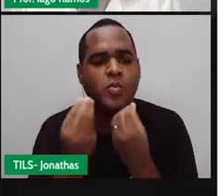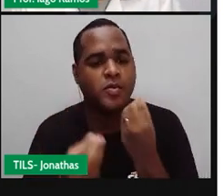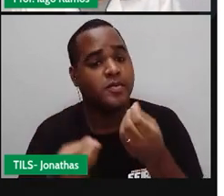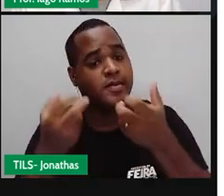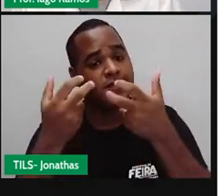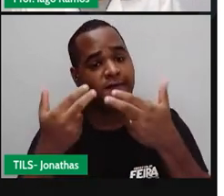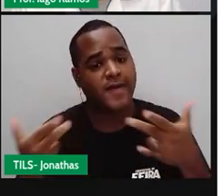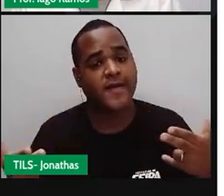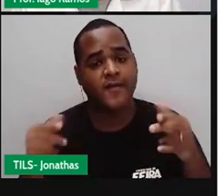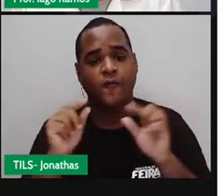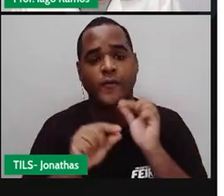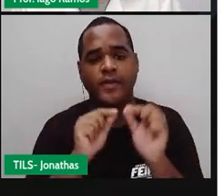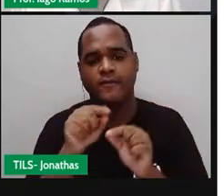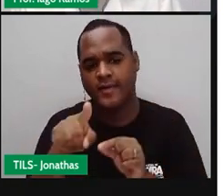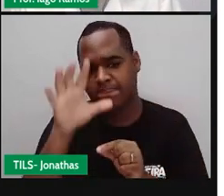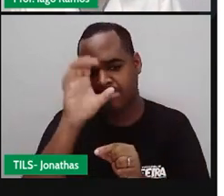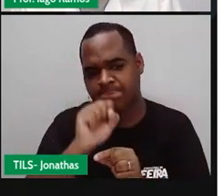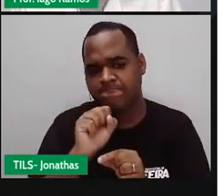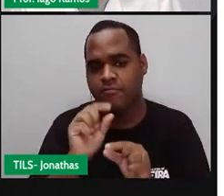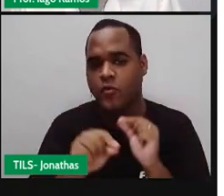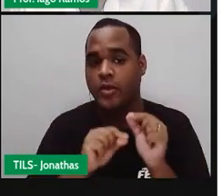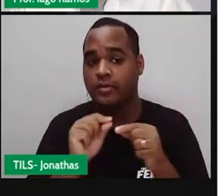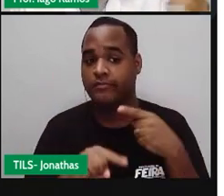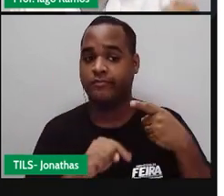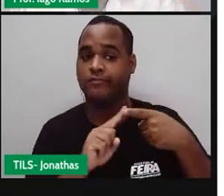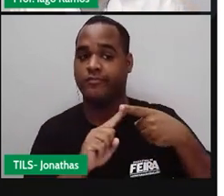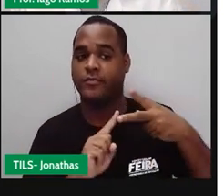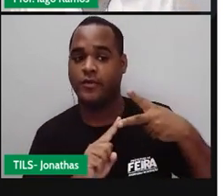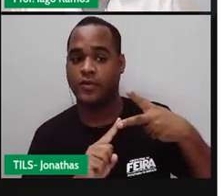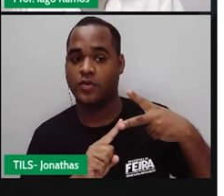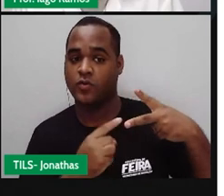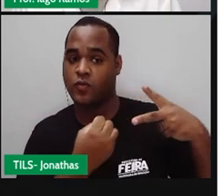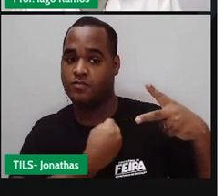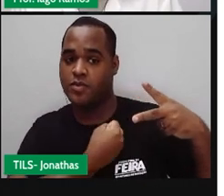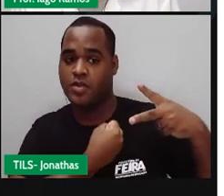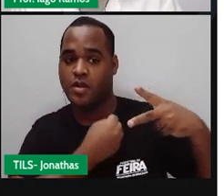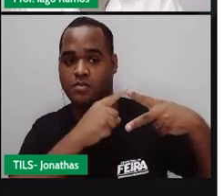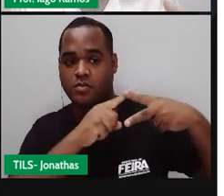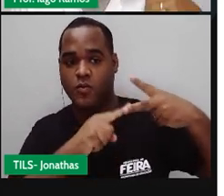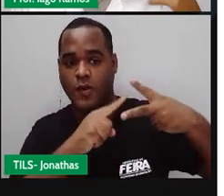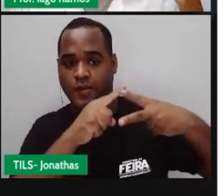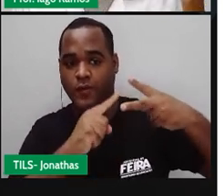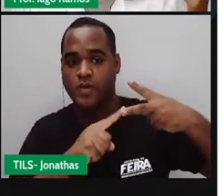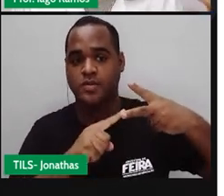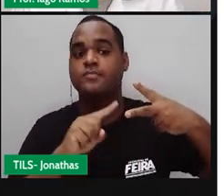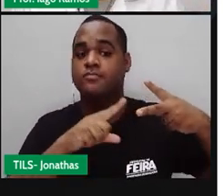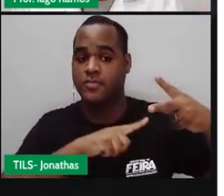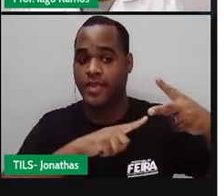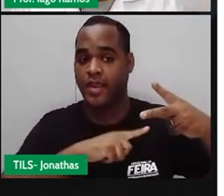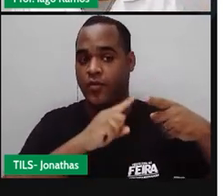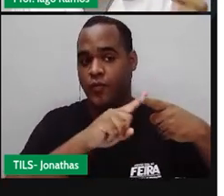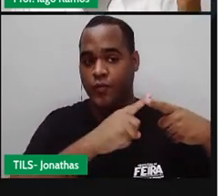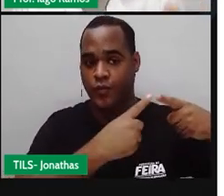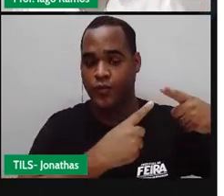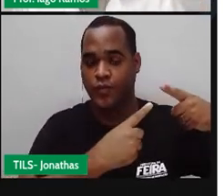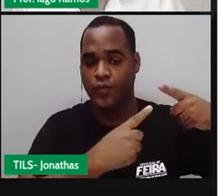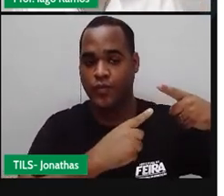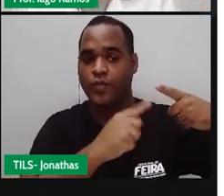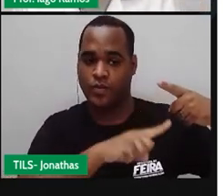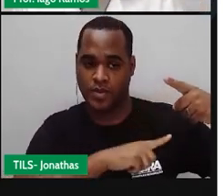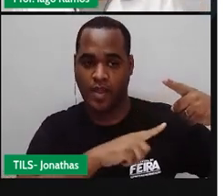pouco mais essa coisinha que a gente aprendeu aqui esse vídeo ele está dividido em duas partes Tem uma parte um